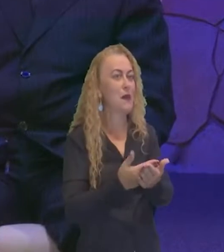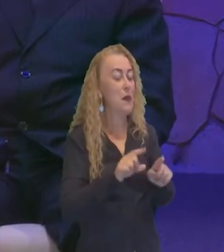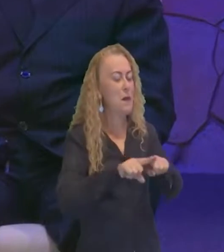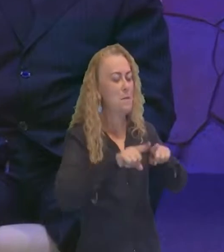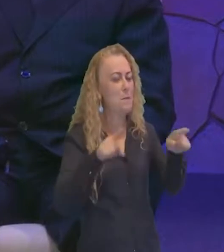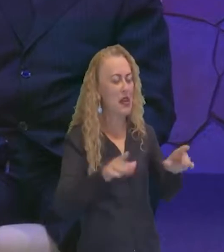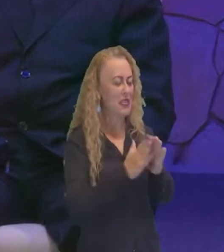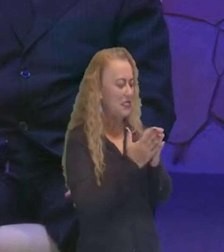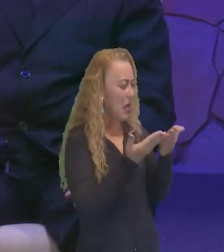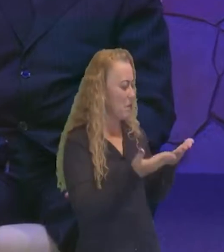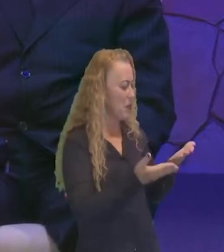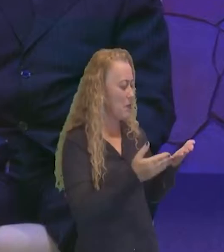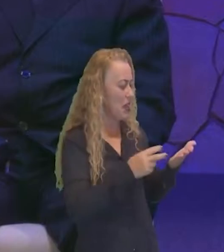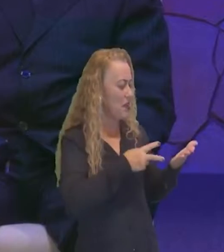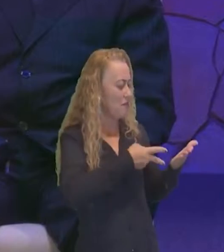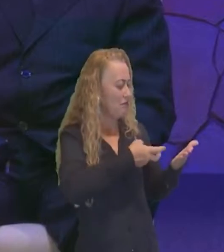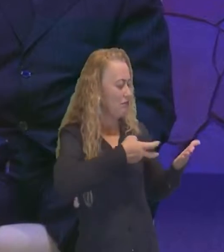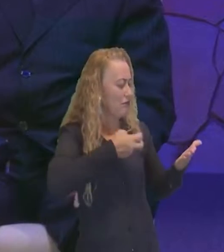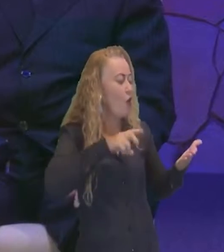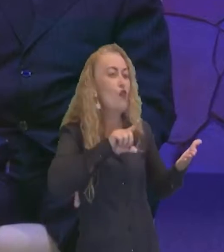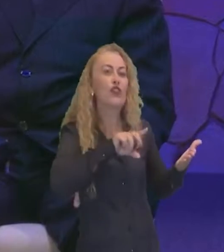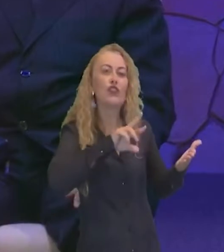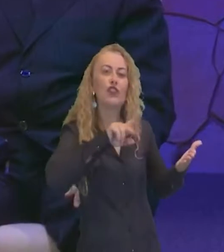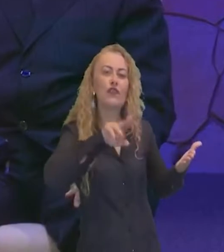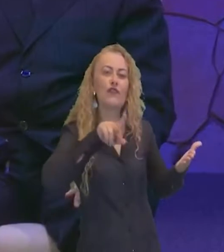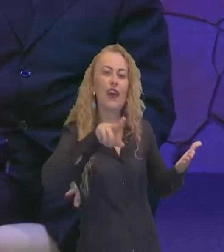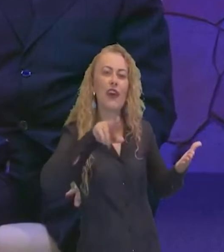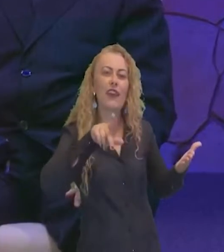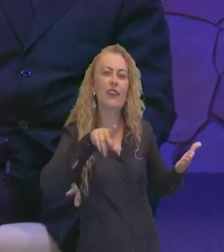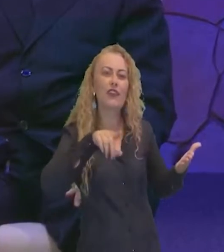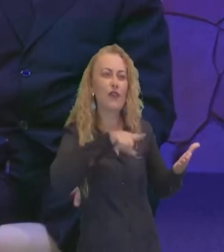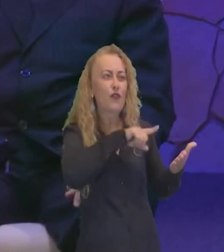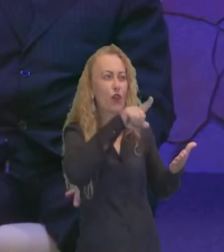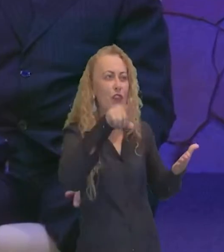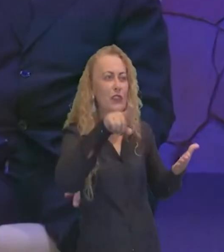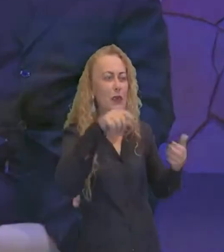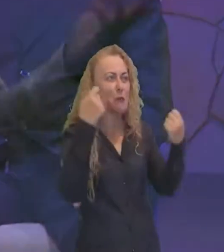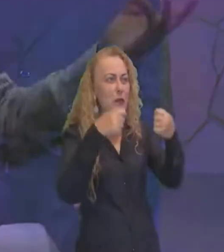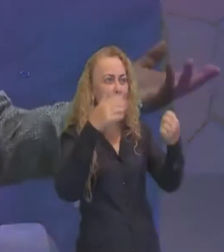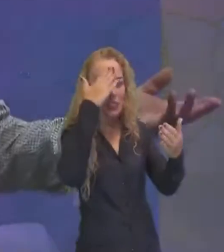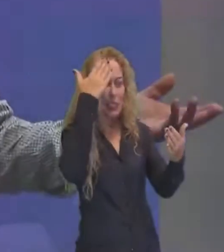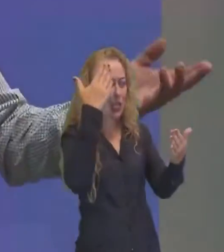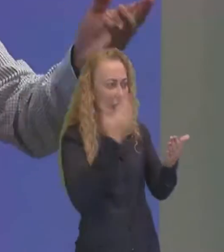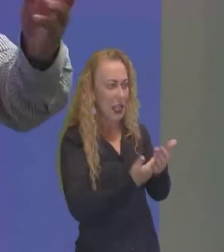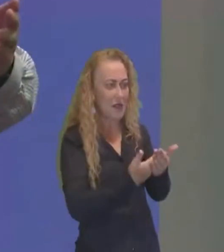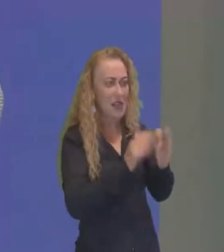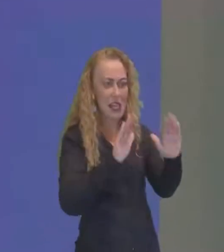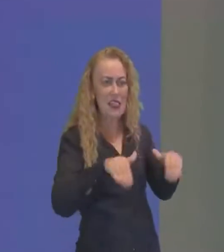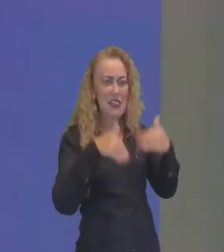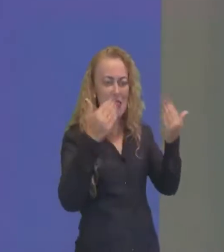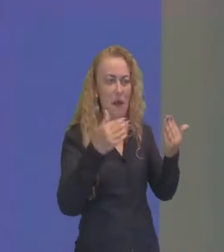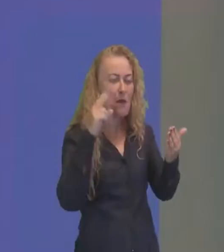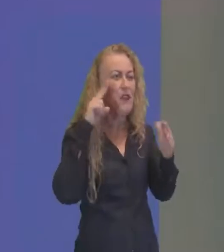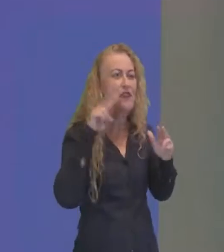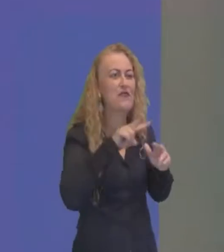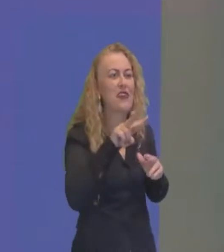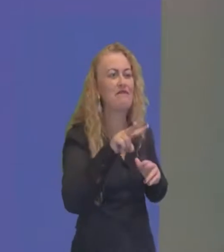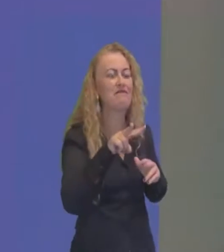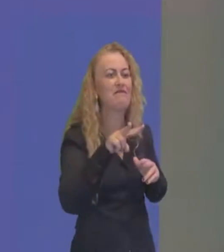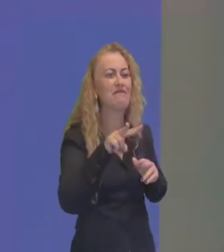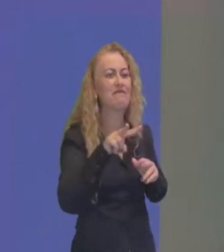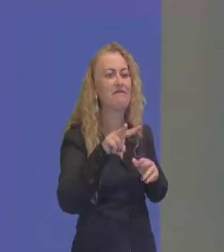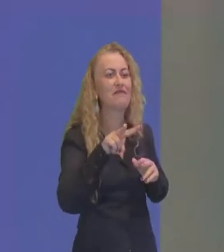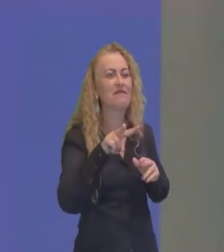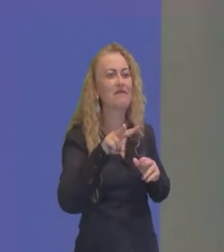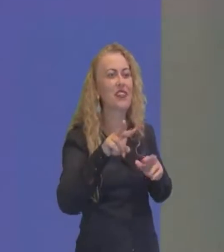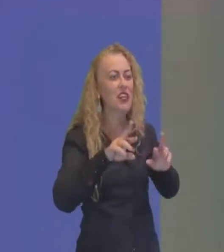ver. Percebe a diferença? Essa é a diferença do mundo natural para o mundo sobrenatural. No